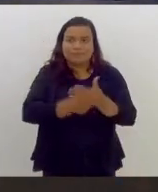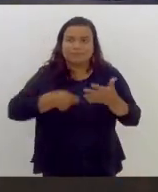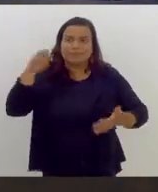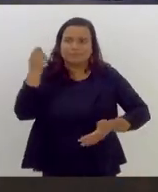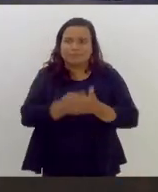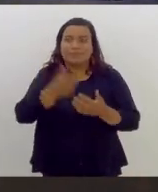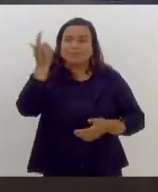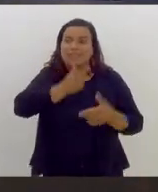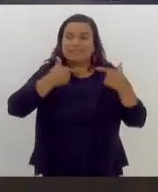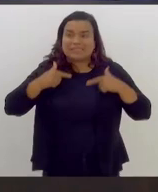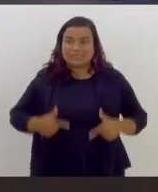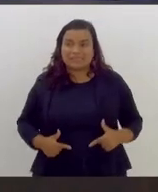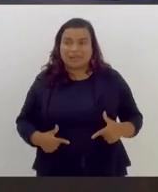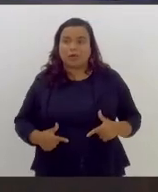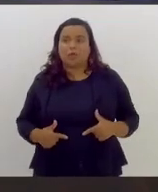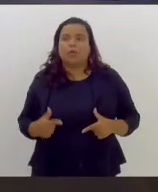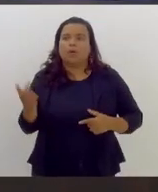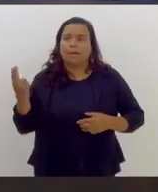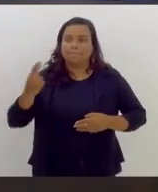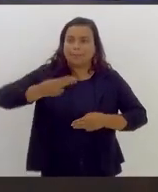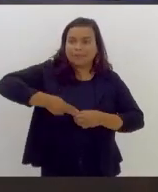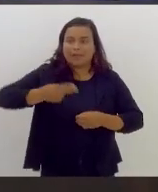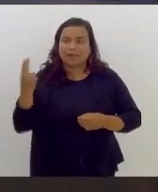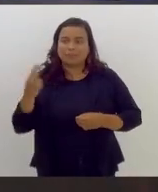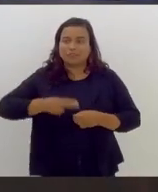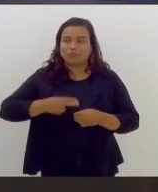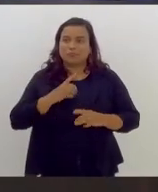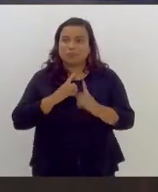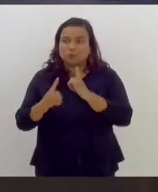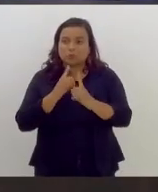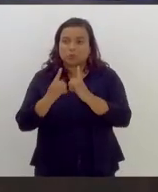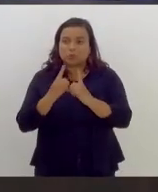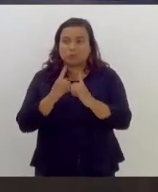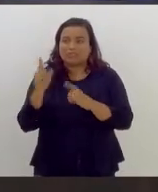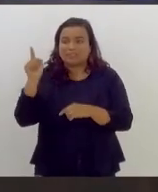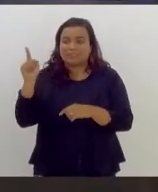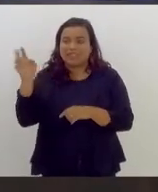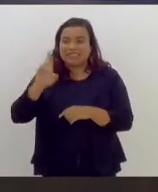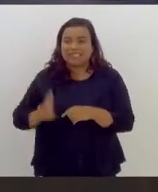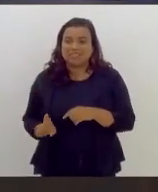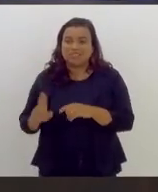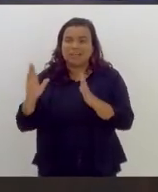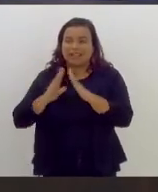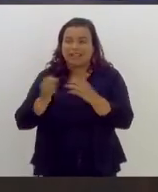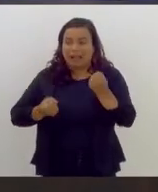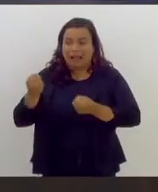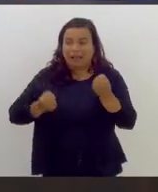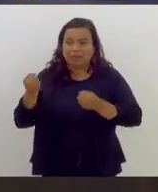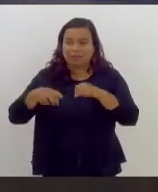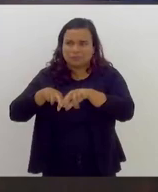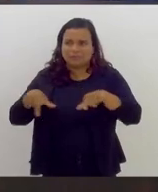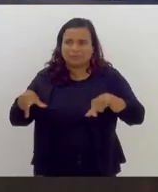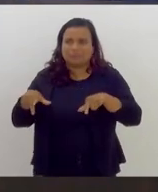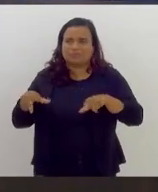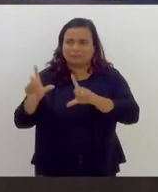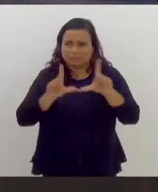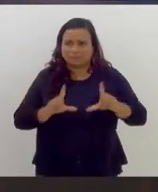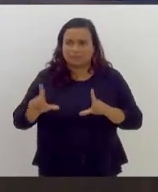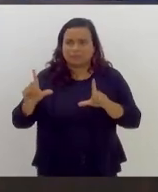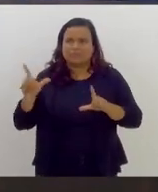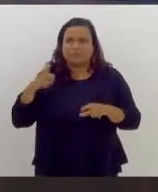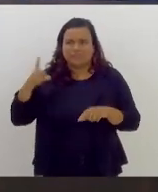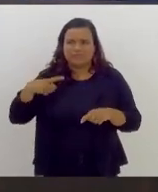conseguir a isenção de pedágio na Dutra para os carros emplacados em Resende, e saiu, levei tiro de bomba de gás lacrimogêneo no peito,